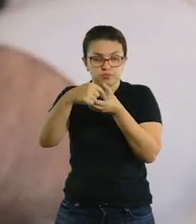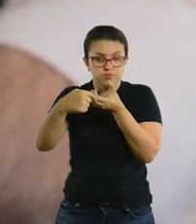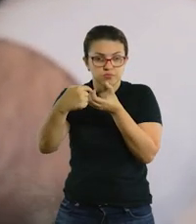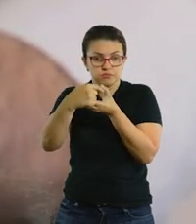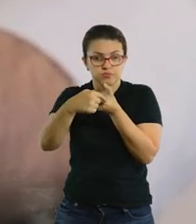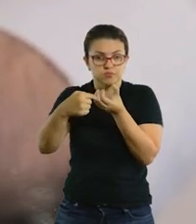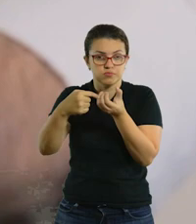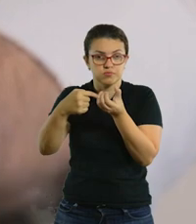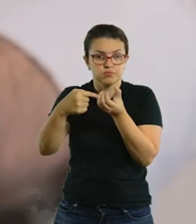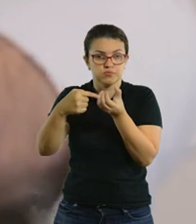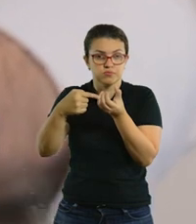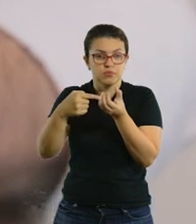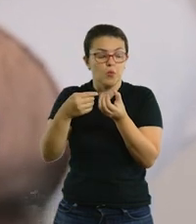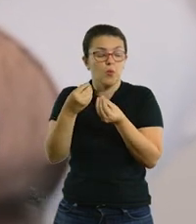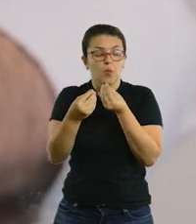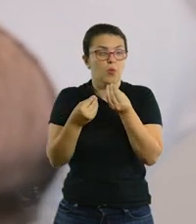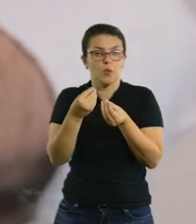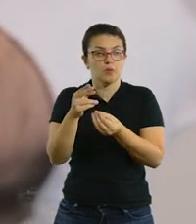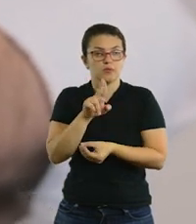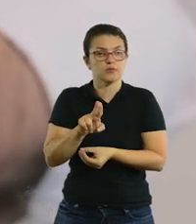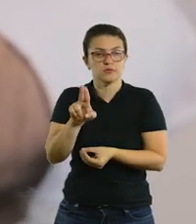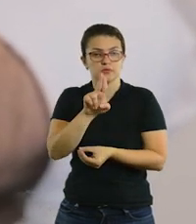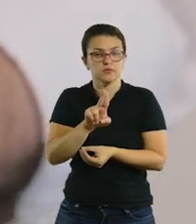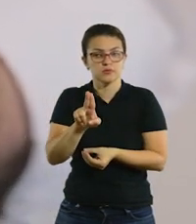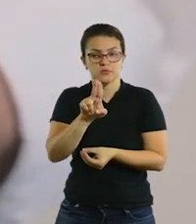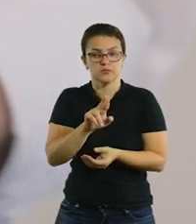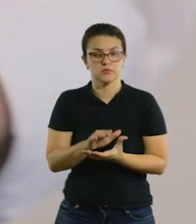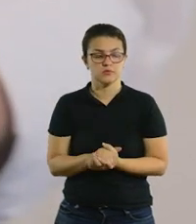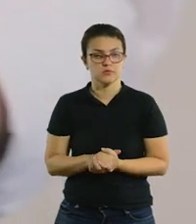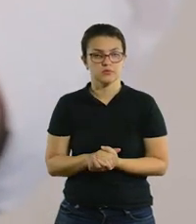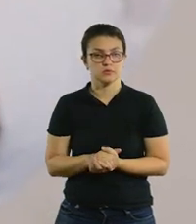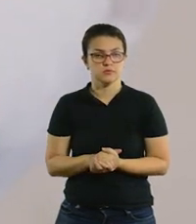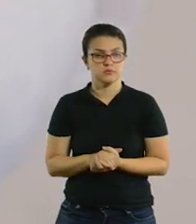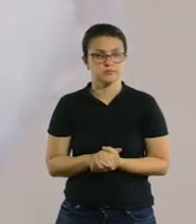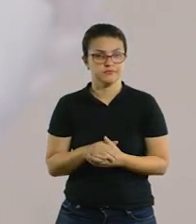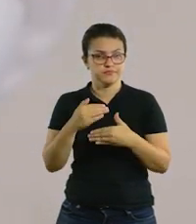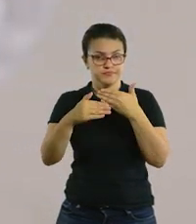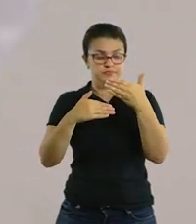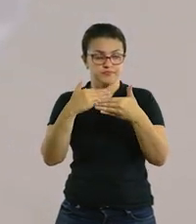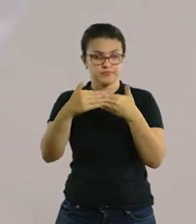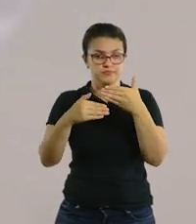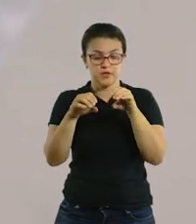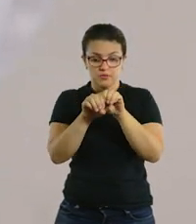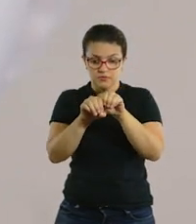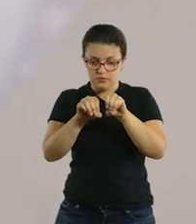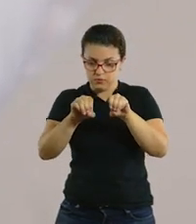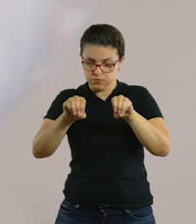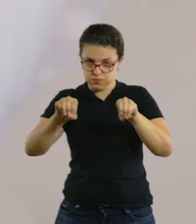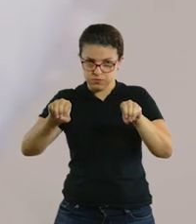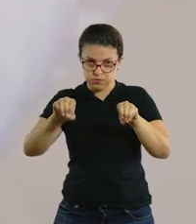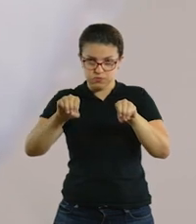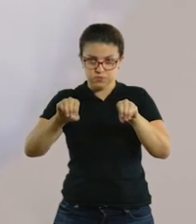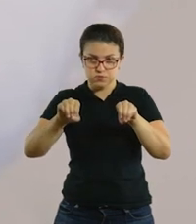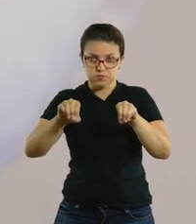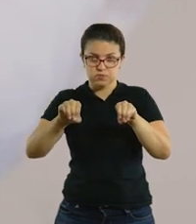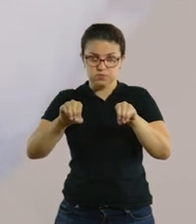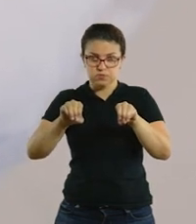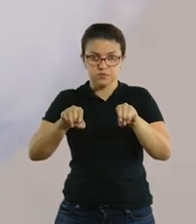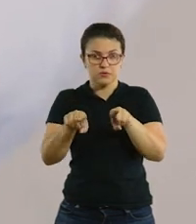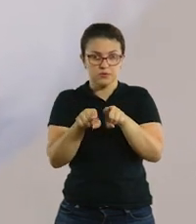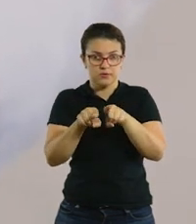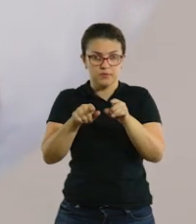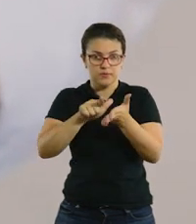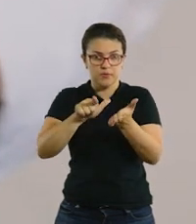E aí, quais os tipos de materiais que vocês vão precisar, pessoal? O rolo de papel higiênico, e aí